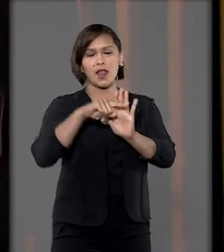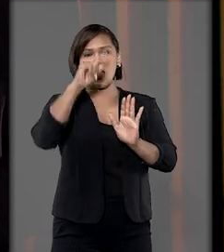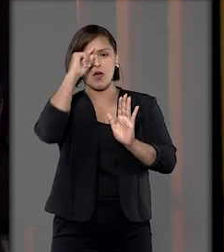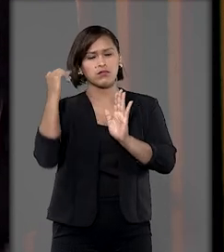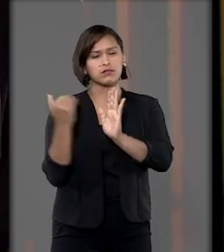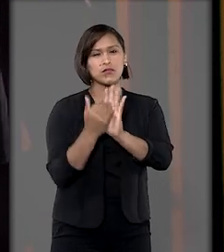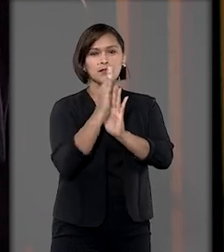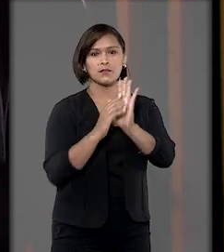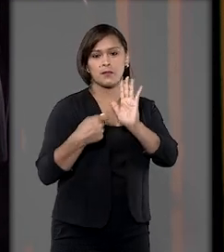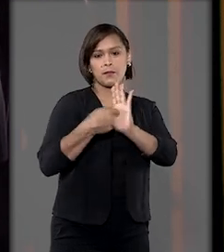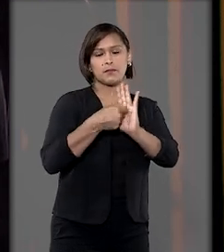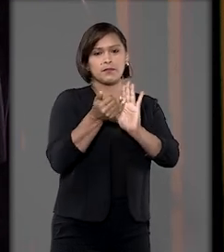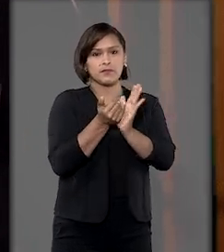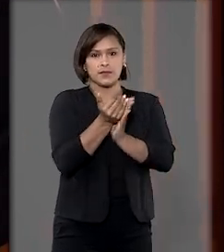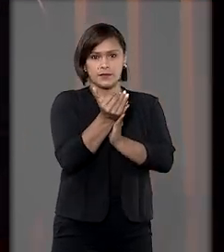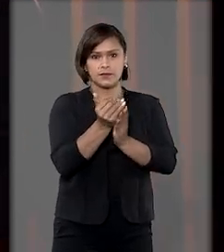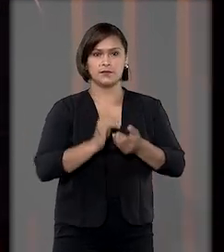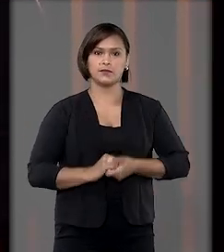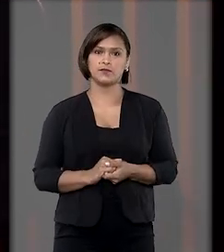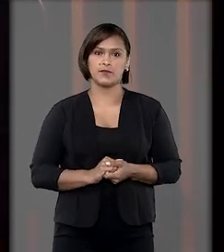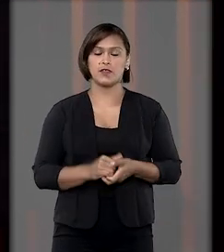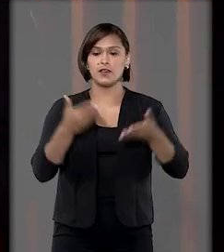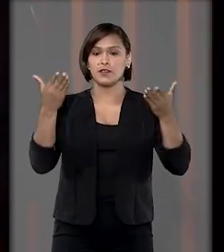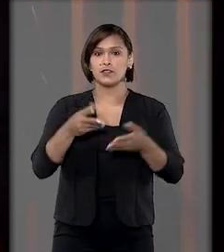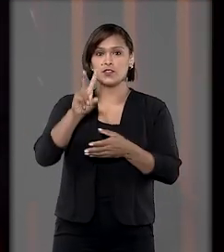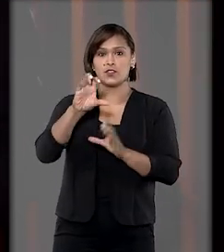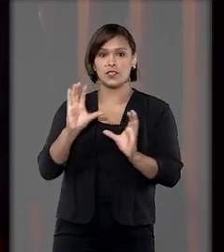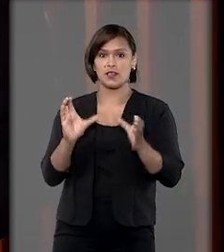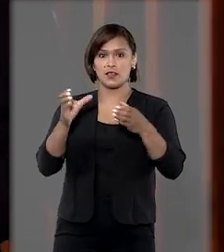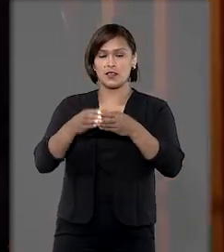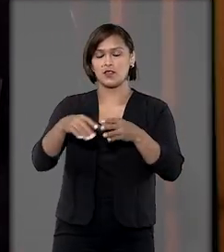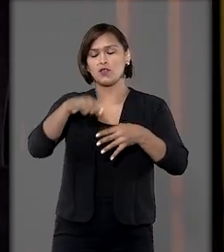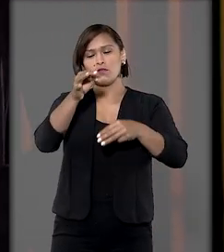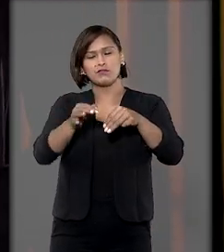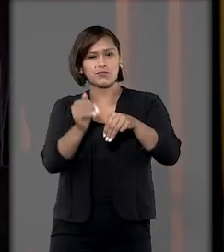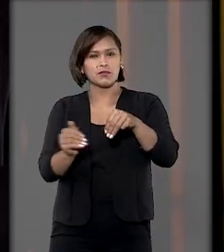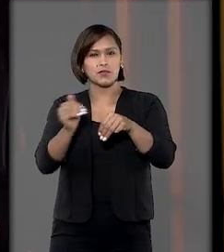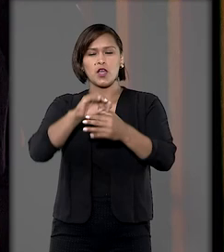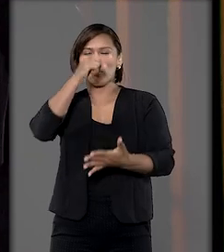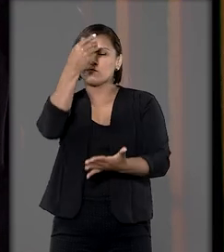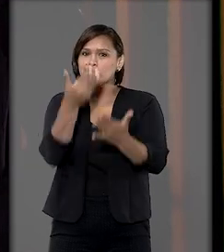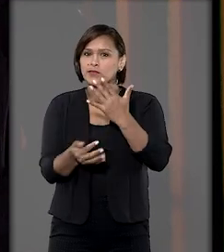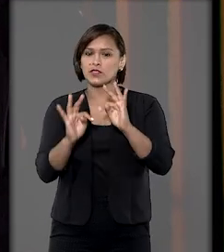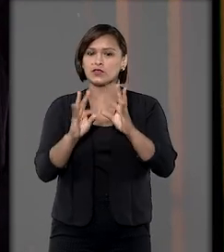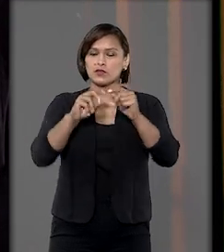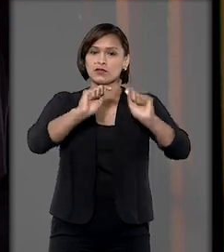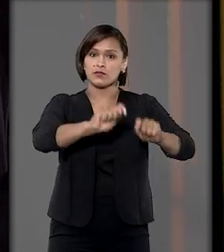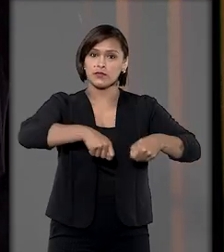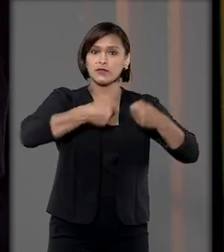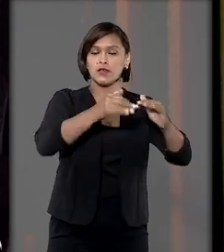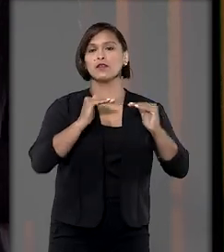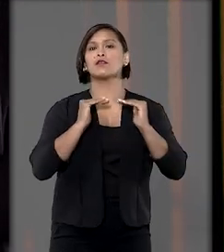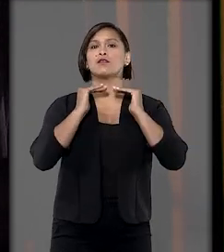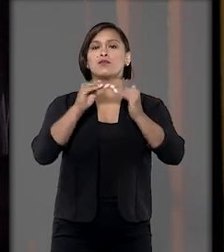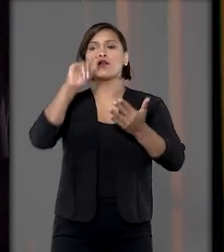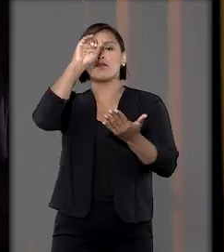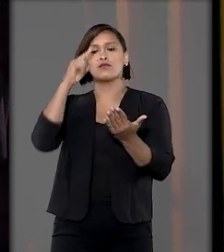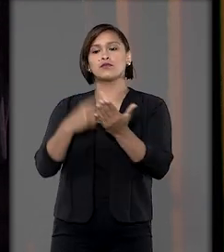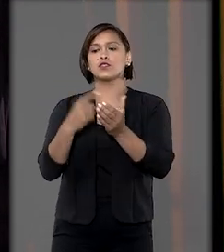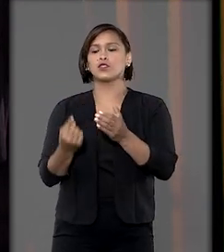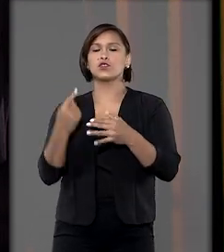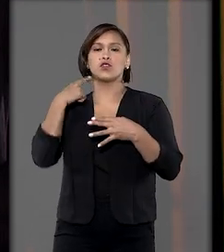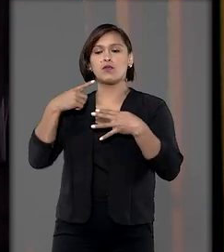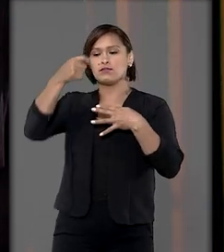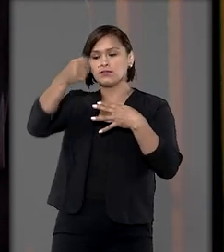pela autora na petição inicial. Já na quinta turma, os ministros negaram os recursos da defesa e mantiveram